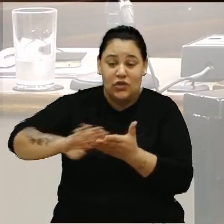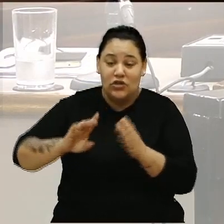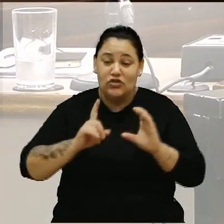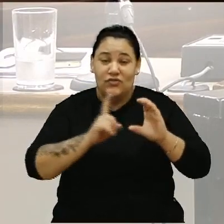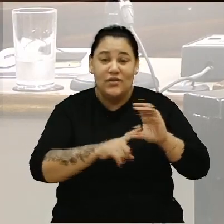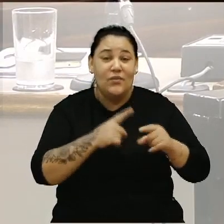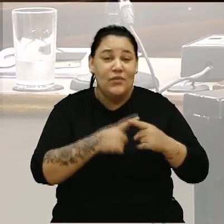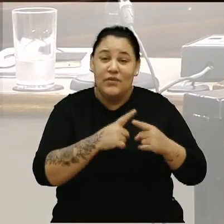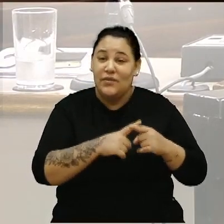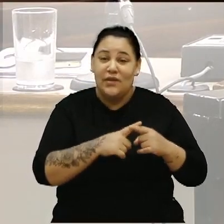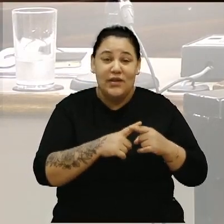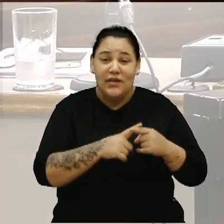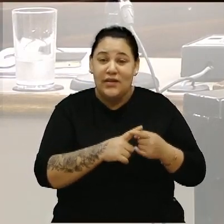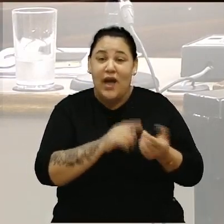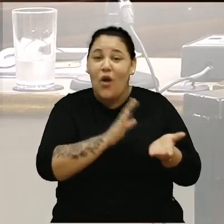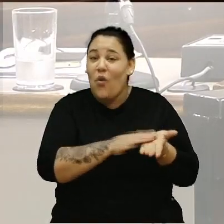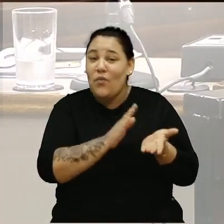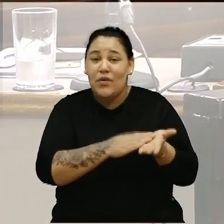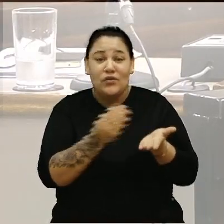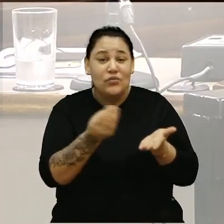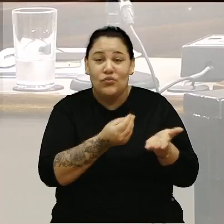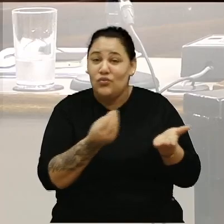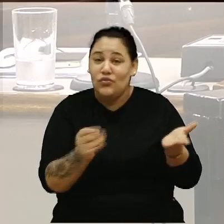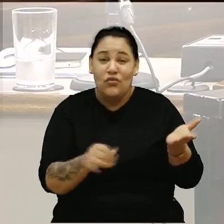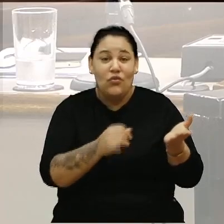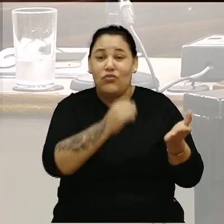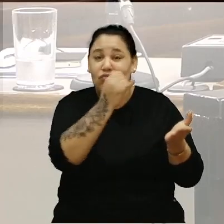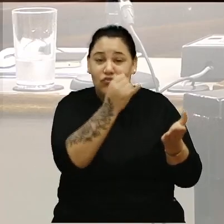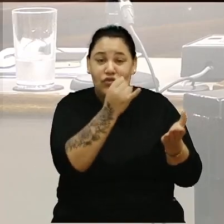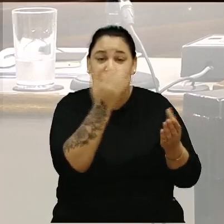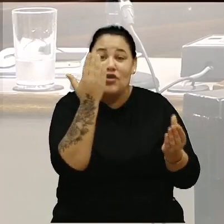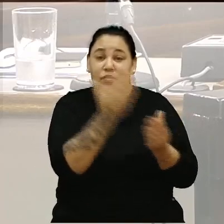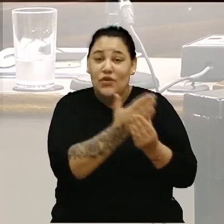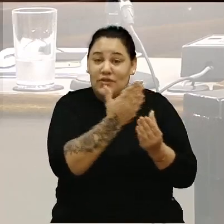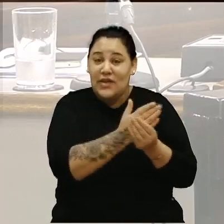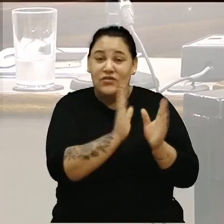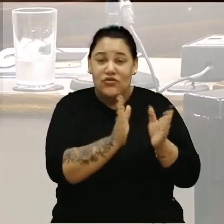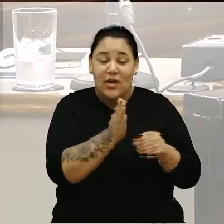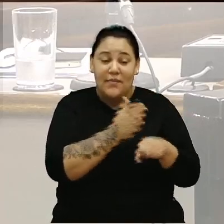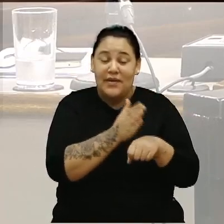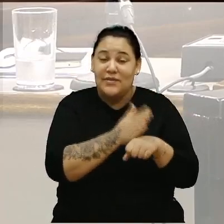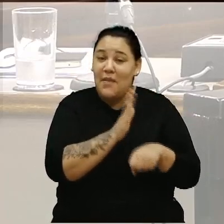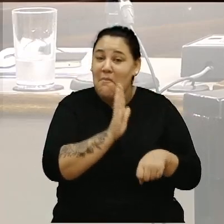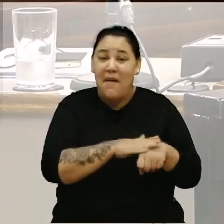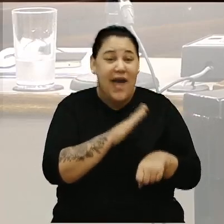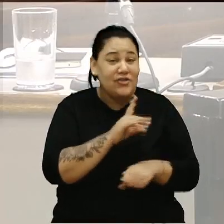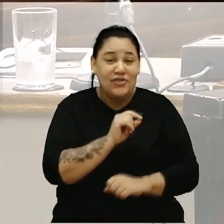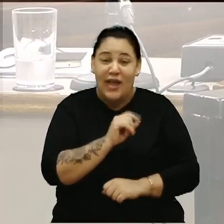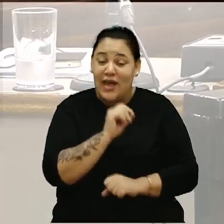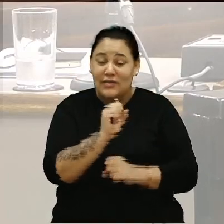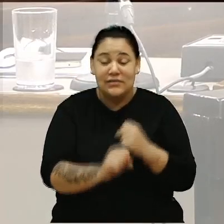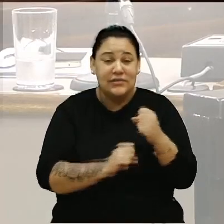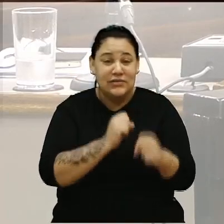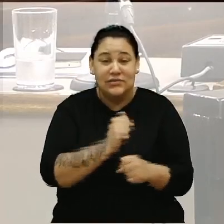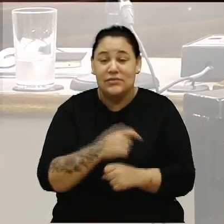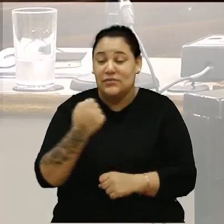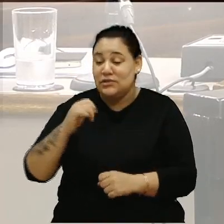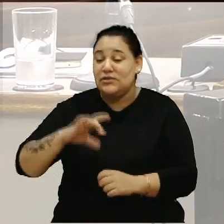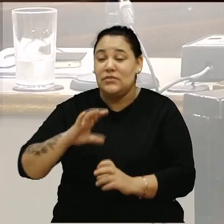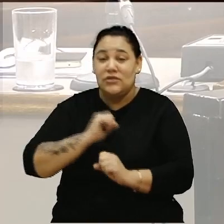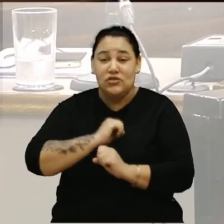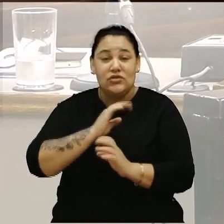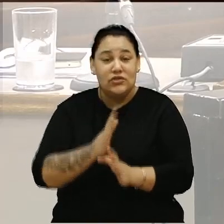que o referido processo tramita há mais de 10 anos no Supremo Tribunal Federal e a medida judicial cabível para a isenção da